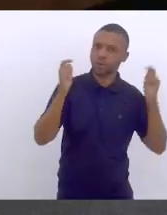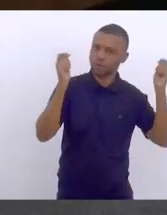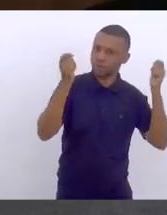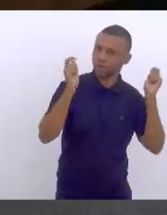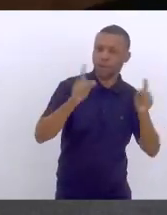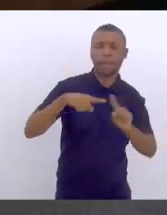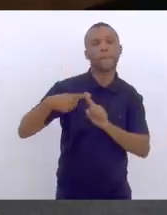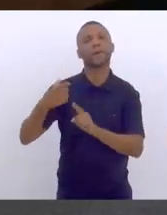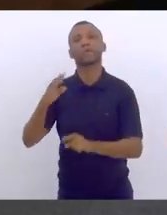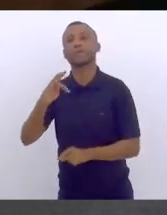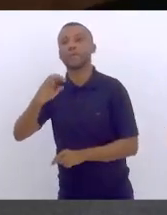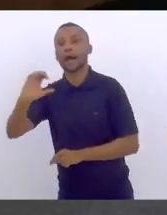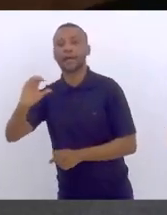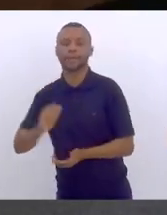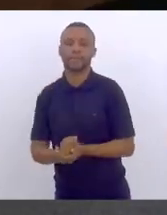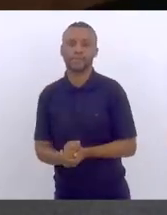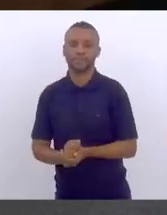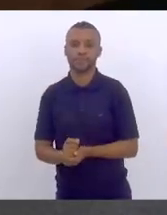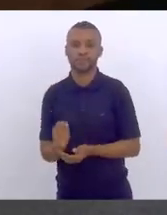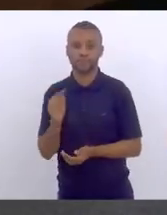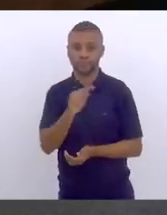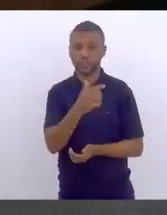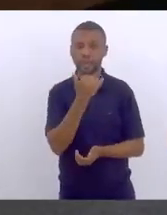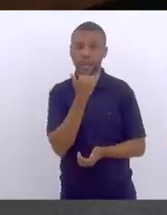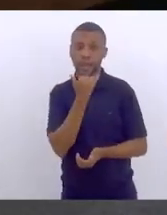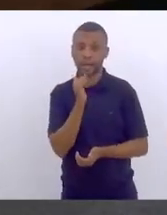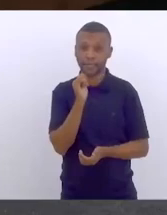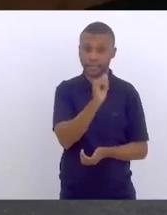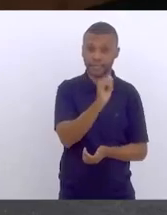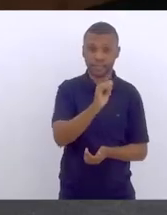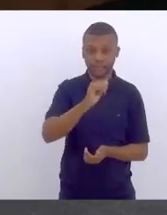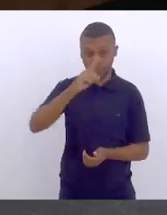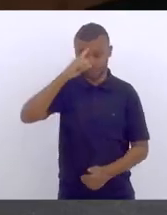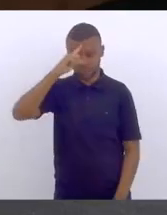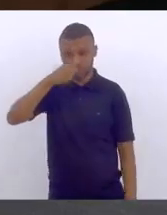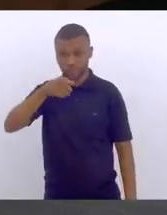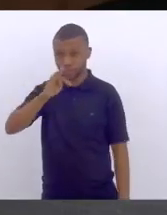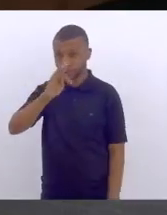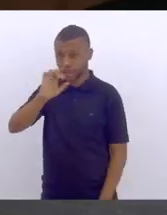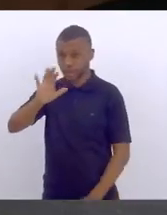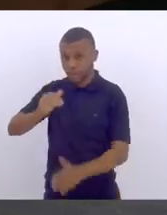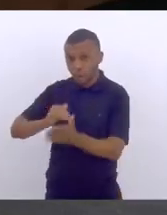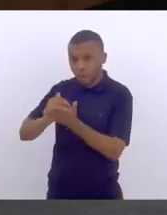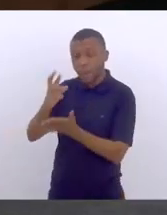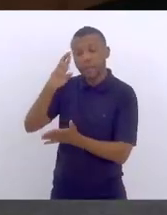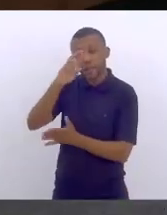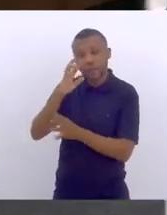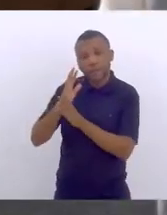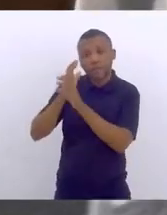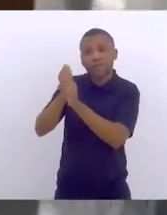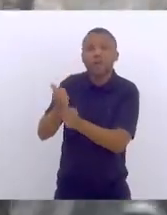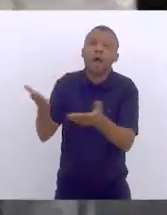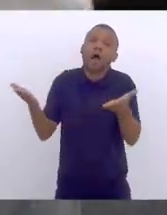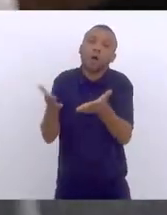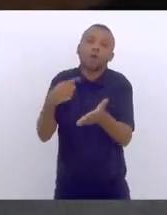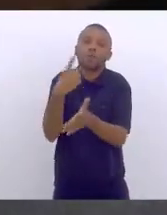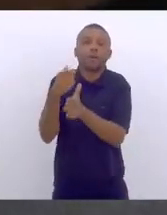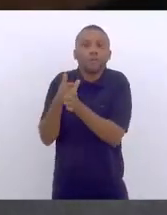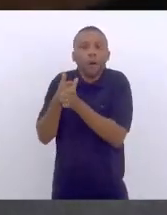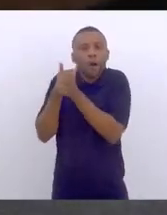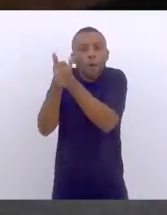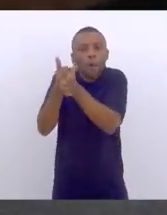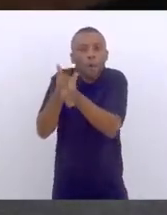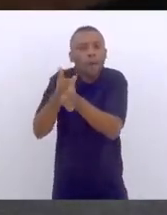amarra a anistia e determina um TAC que começa a ser revisto agora. E nós todos vamos acompanhar de